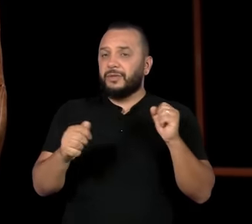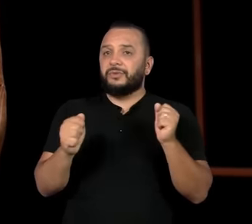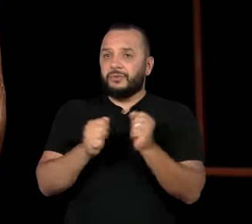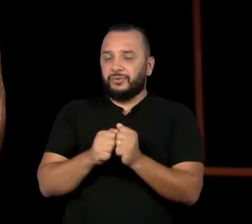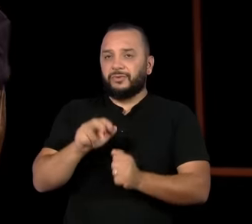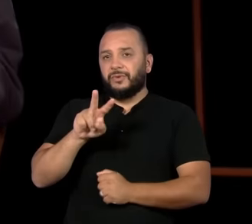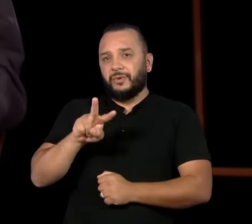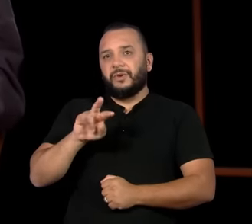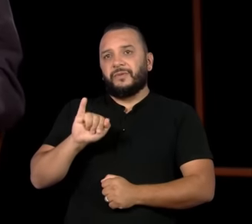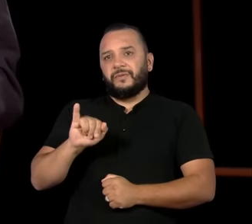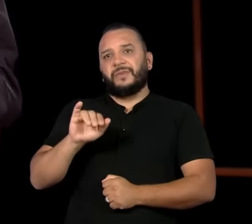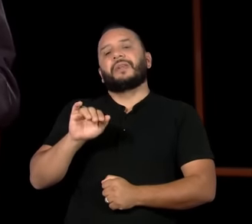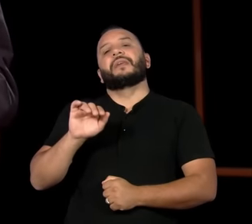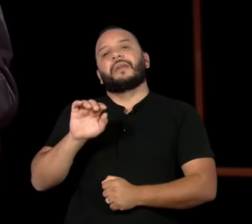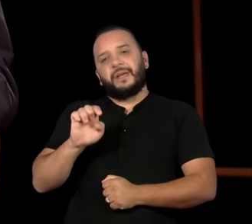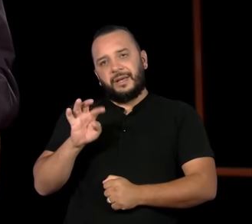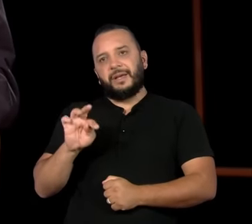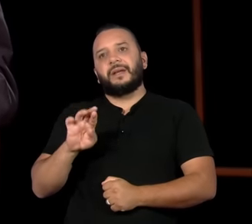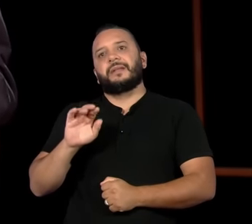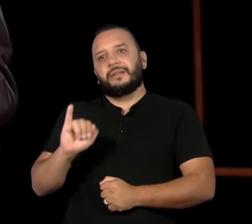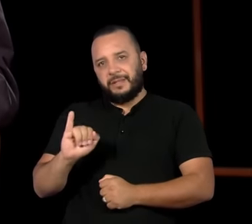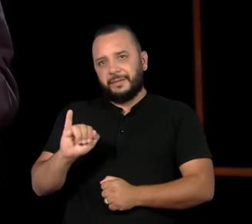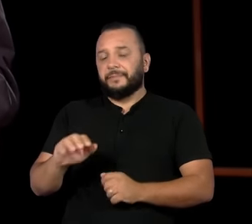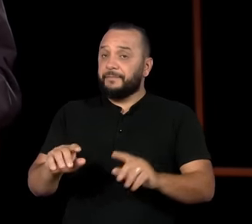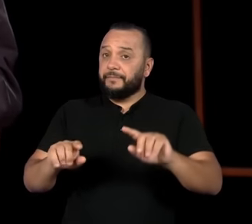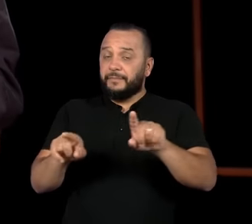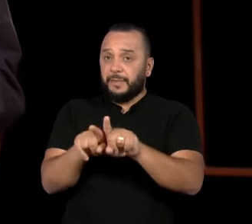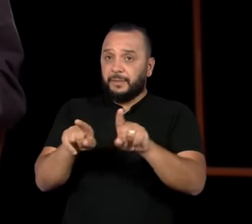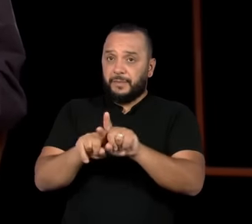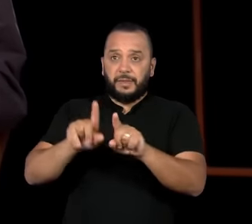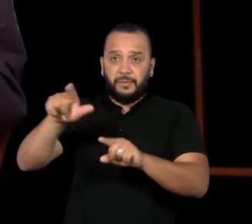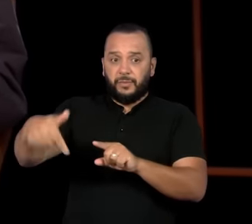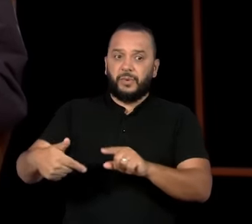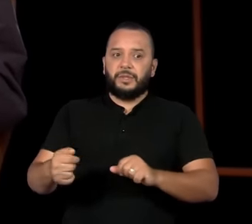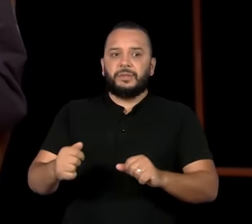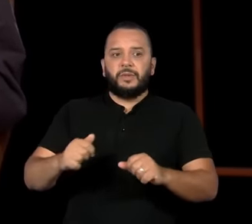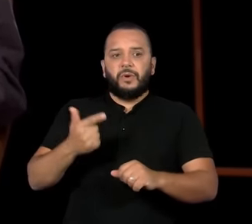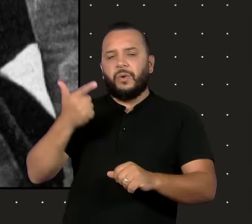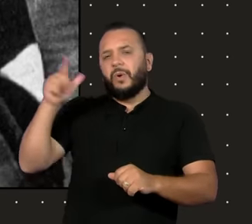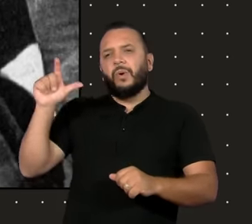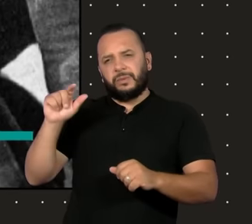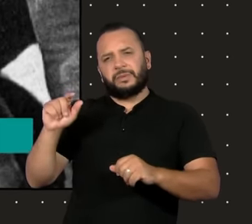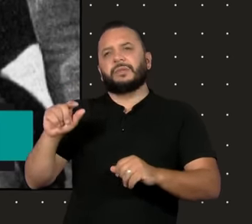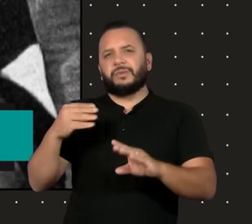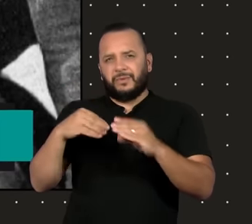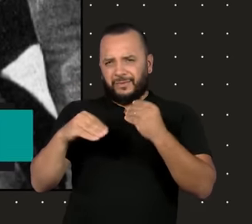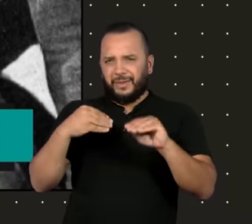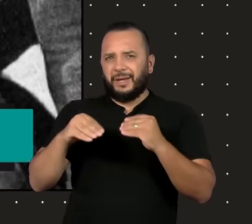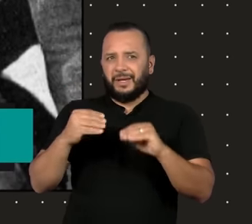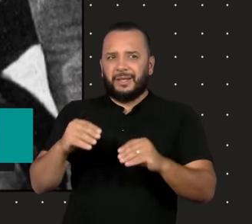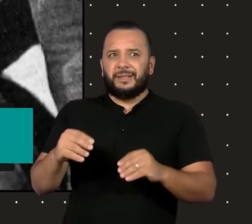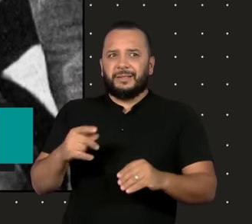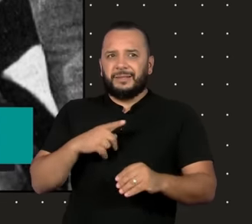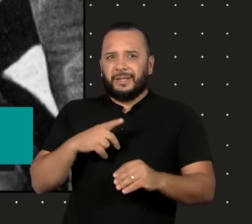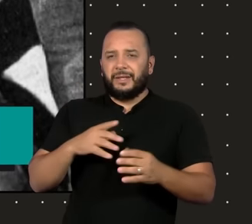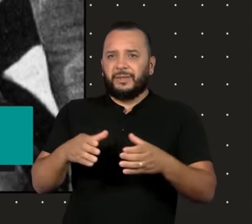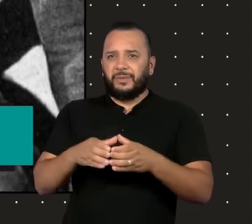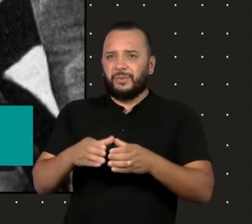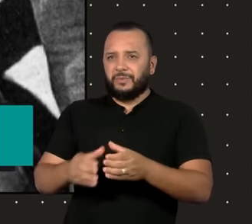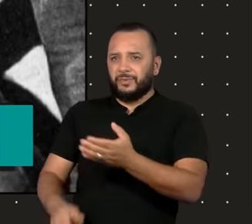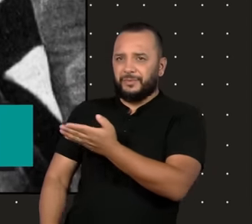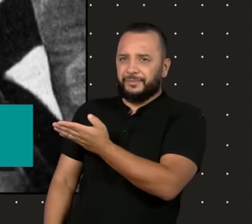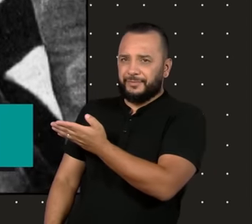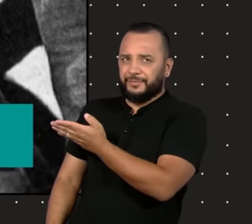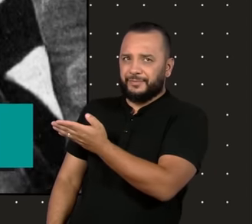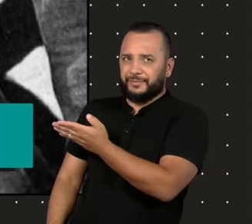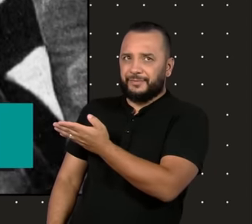Vietri. Isso aconteceu também depois em outras novelas que a gente fez em seguida. Mas eu fiz Os Apóstolos de Judas,